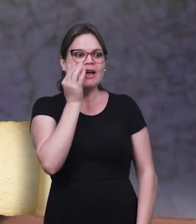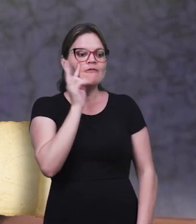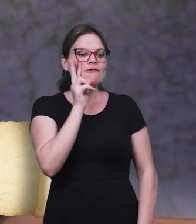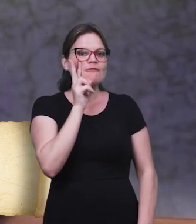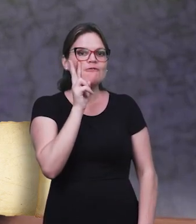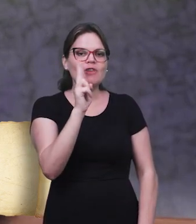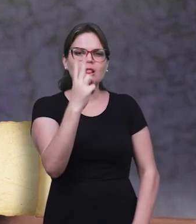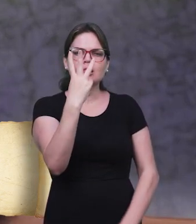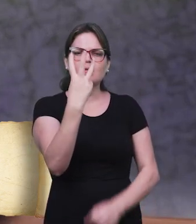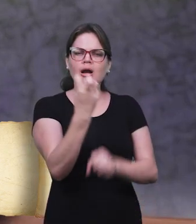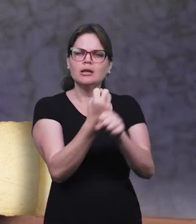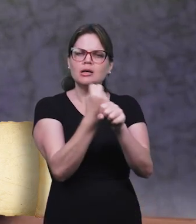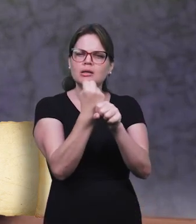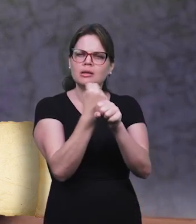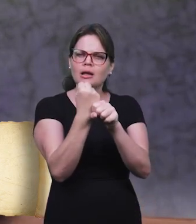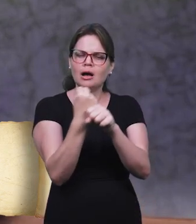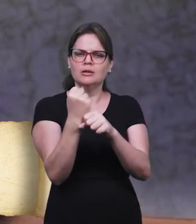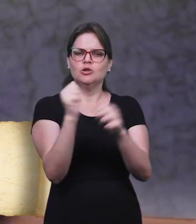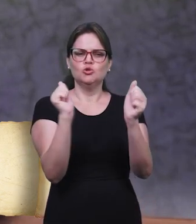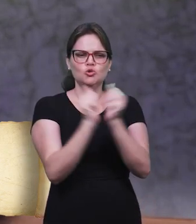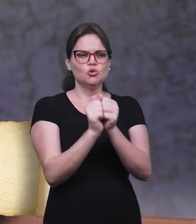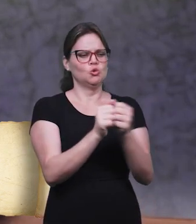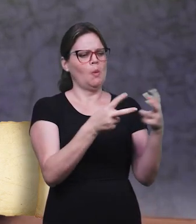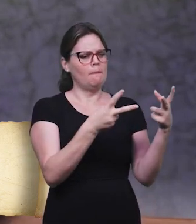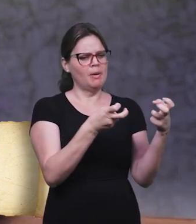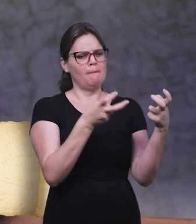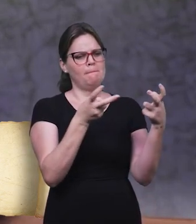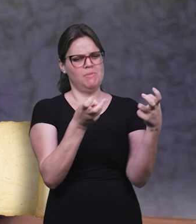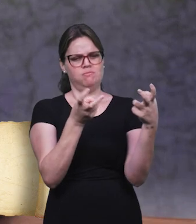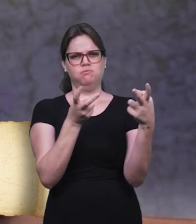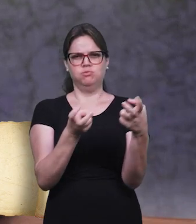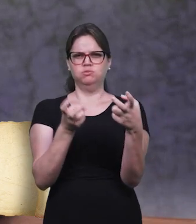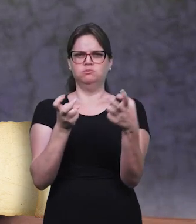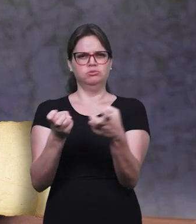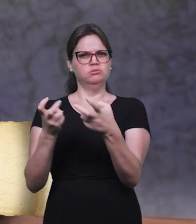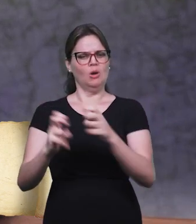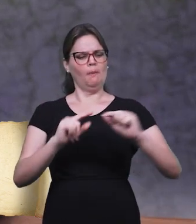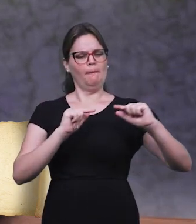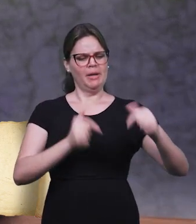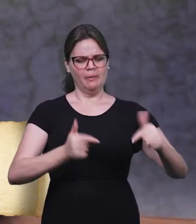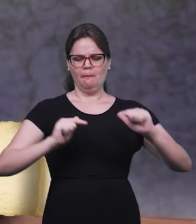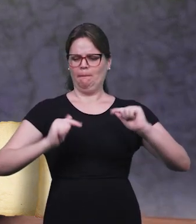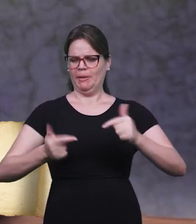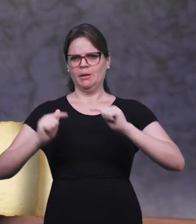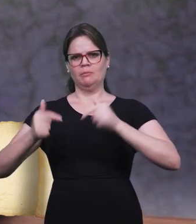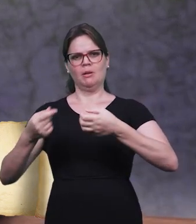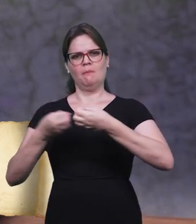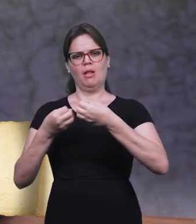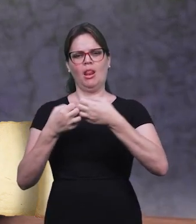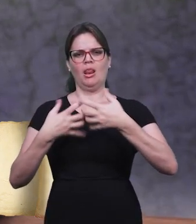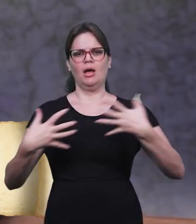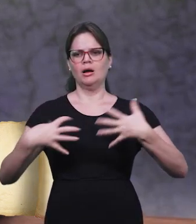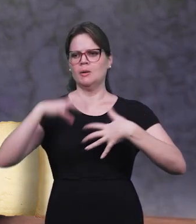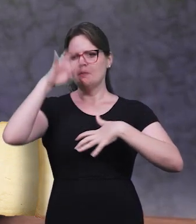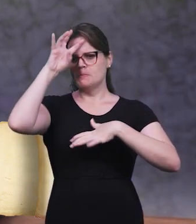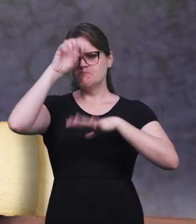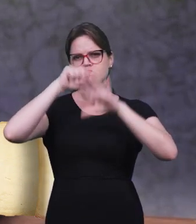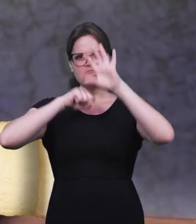acompanharam a sua caminhada, 3 anos de caminhada, vendo os milagres, as maravilhas, recebendo os seus